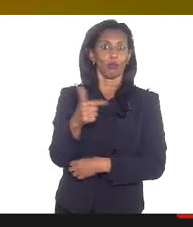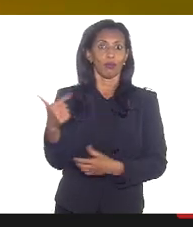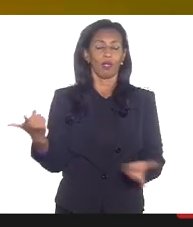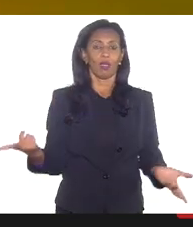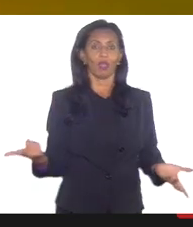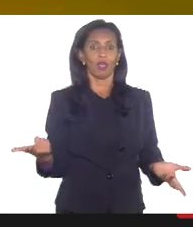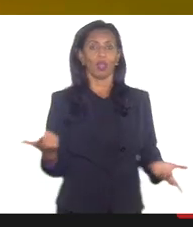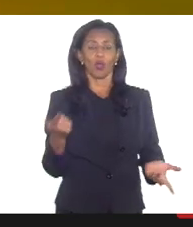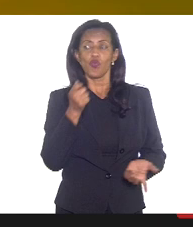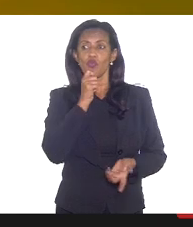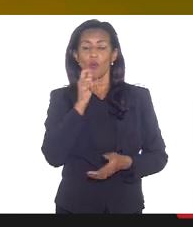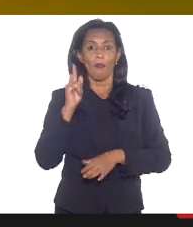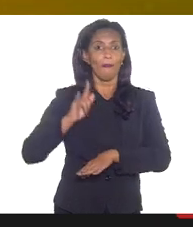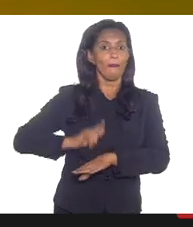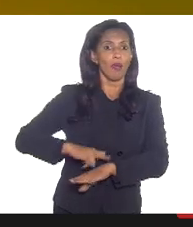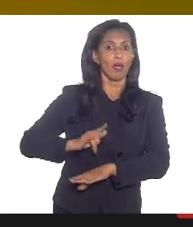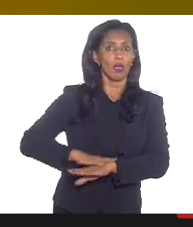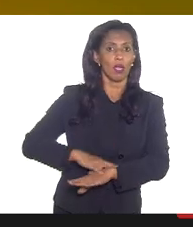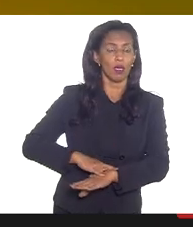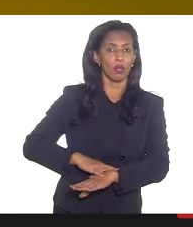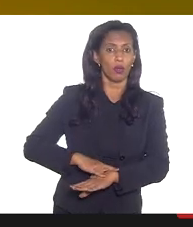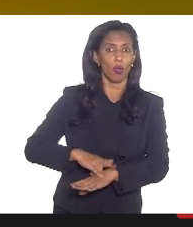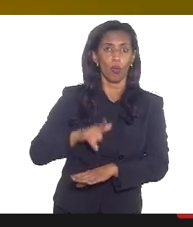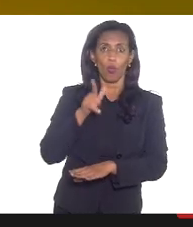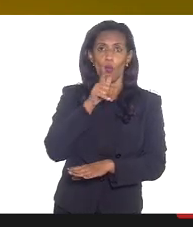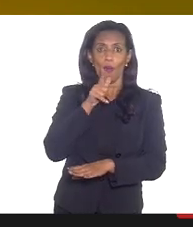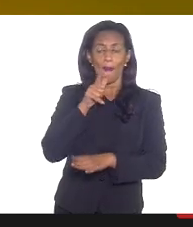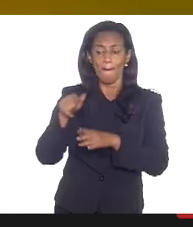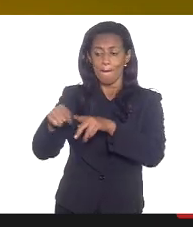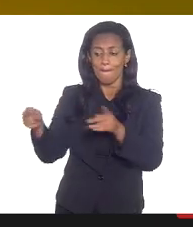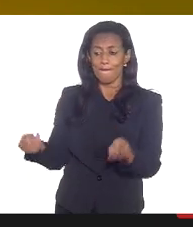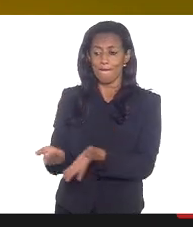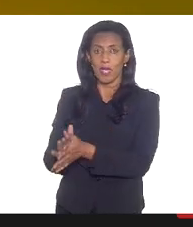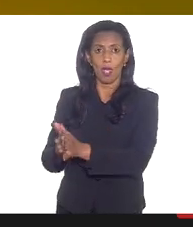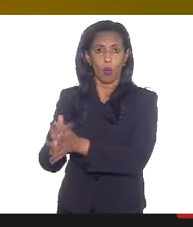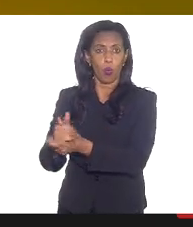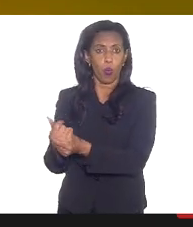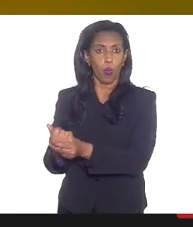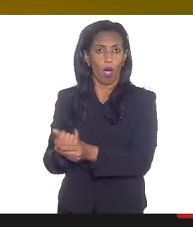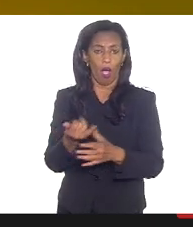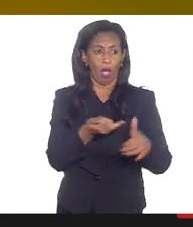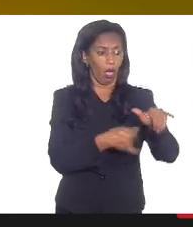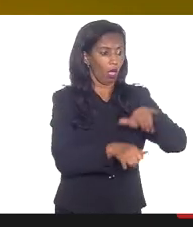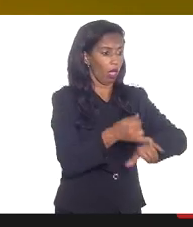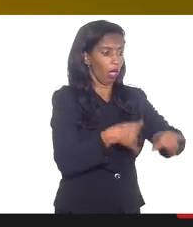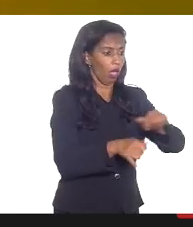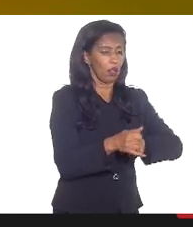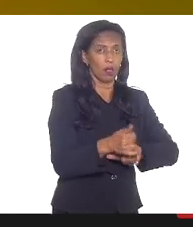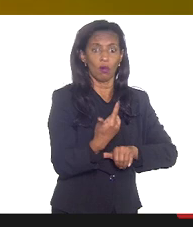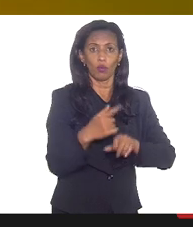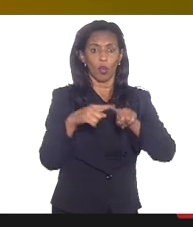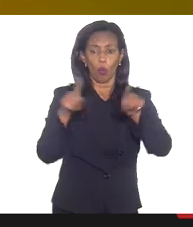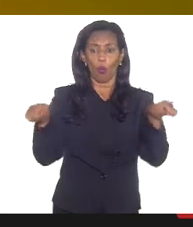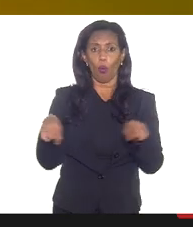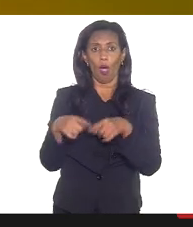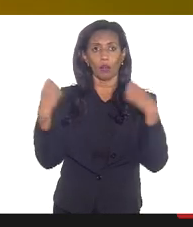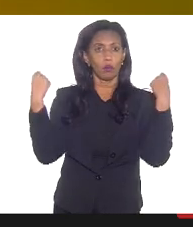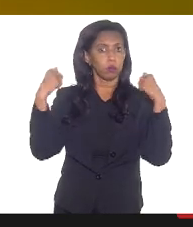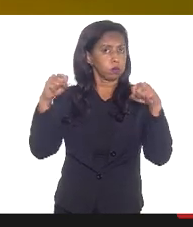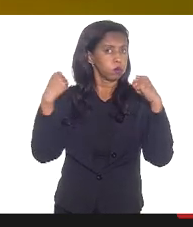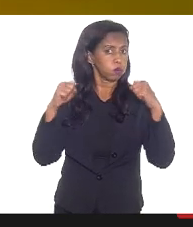existem banheiros, onde não existem pias, onde não existem laboratórios, onde não existem quadras